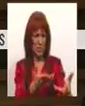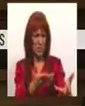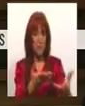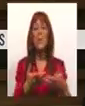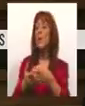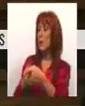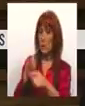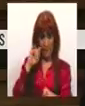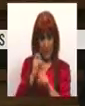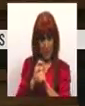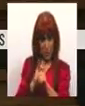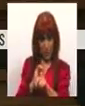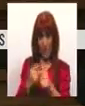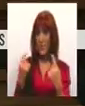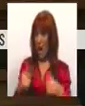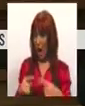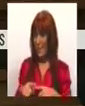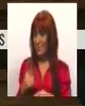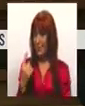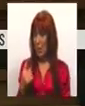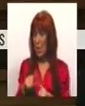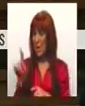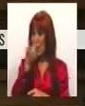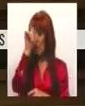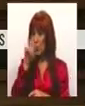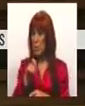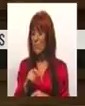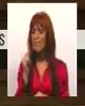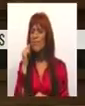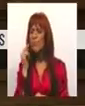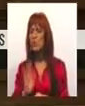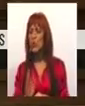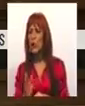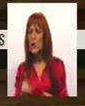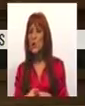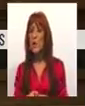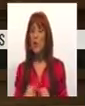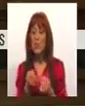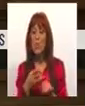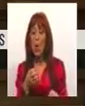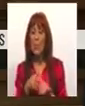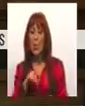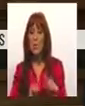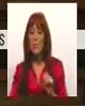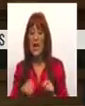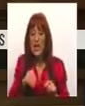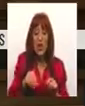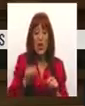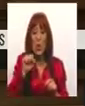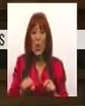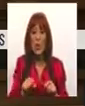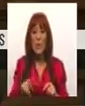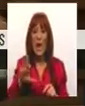e, insisto, há uma questão identificada de contaminação de um solo